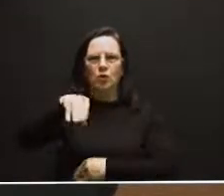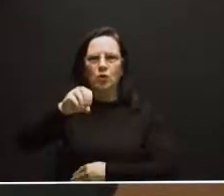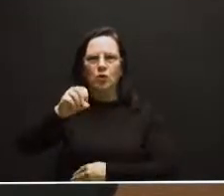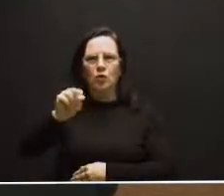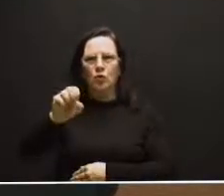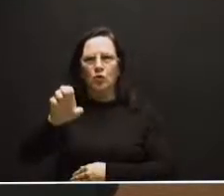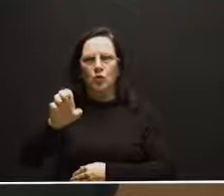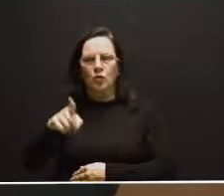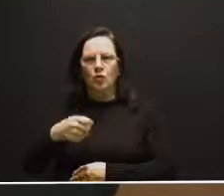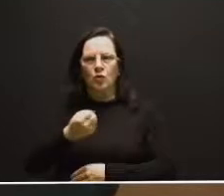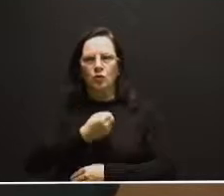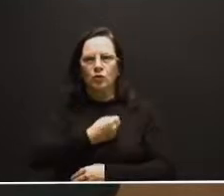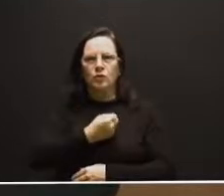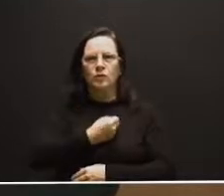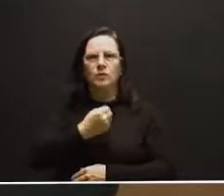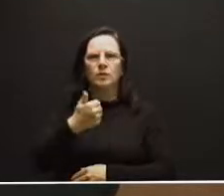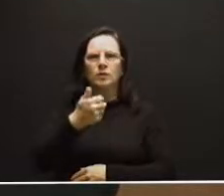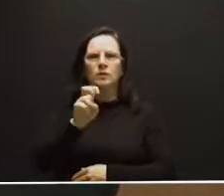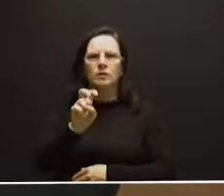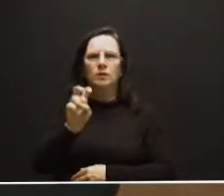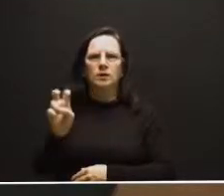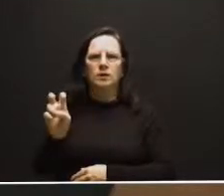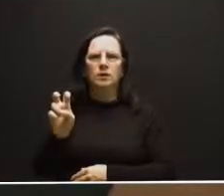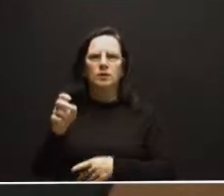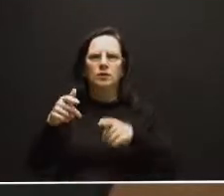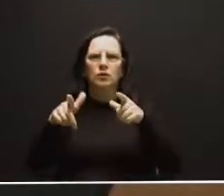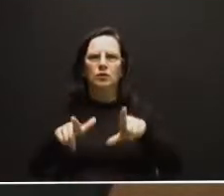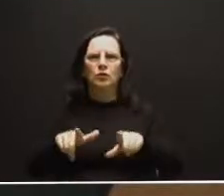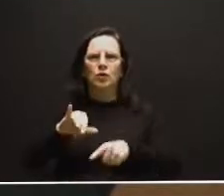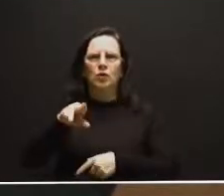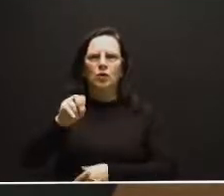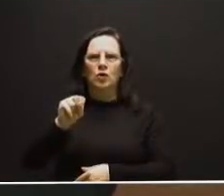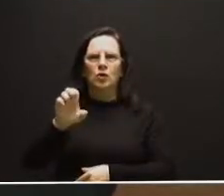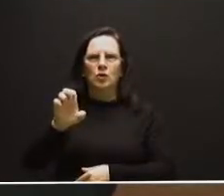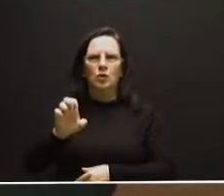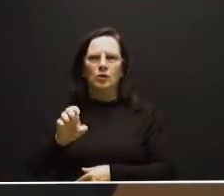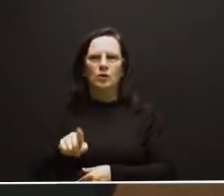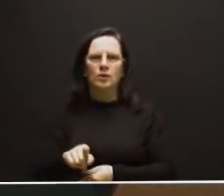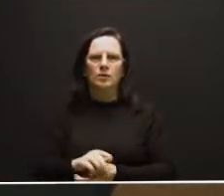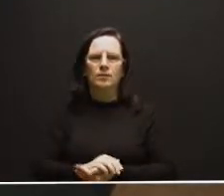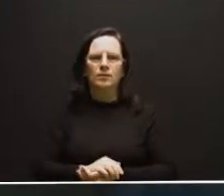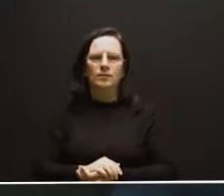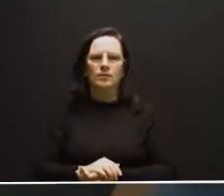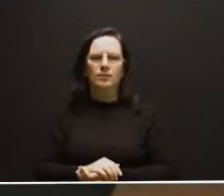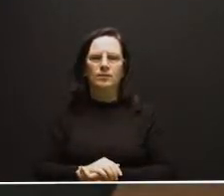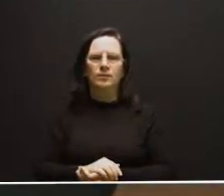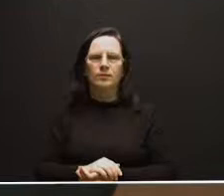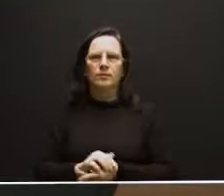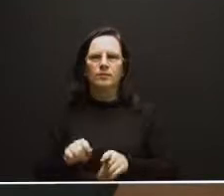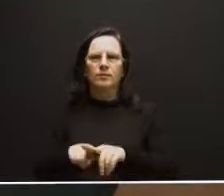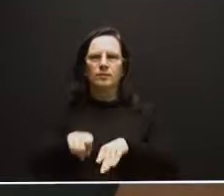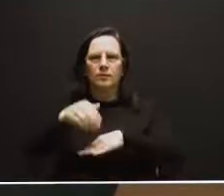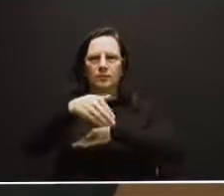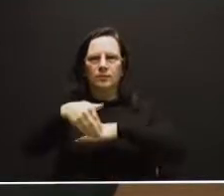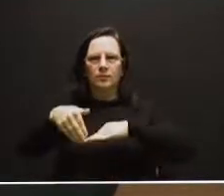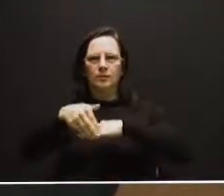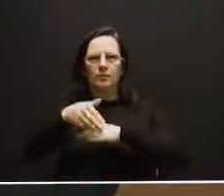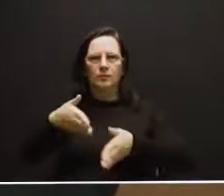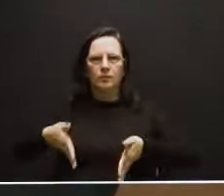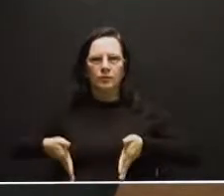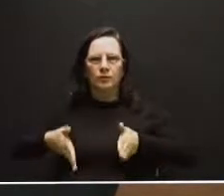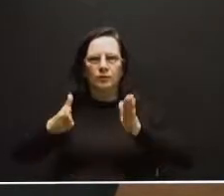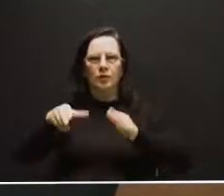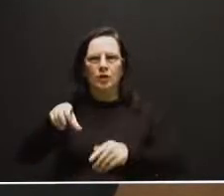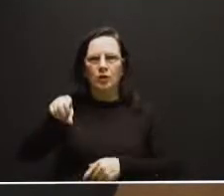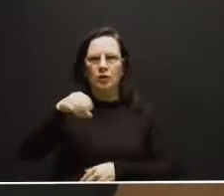número 155 na vila são josé encaminhe-se manutenção nas calçadas da avenida nove de